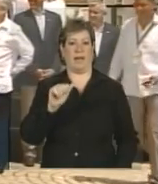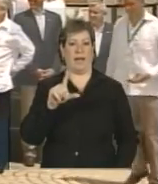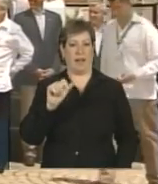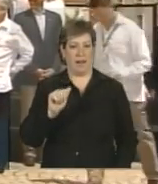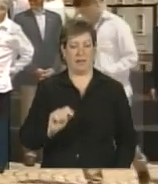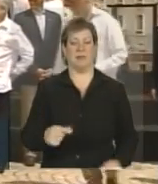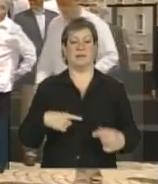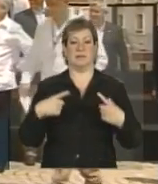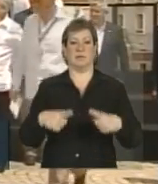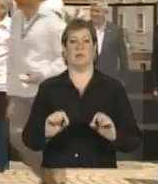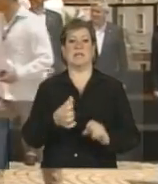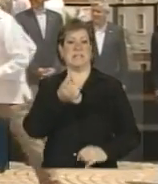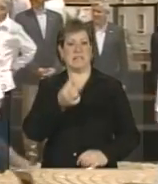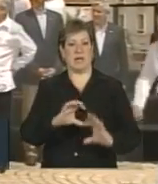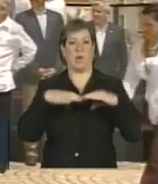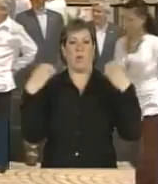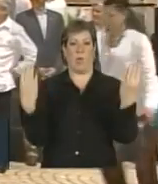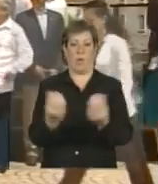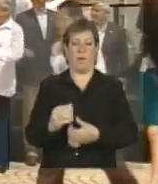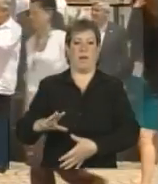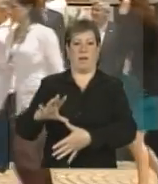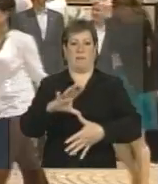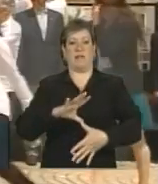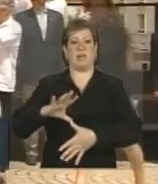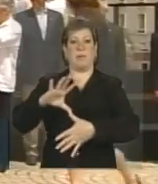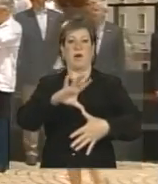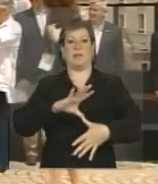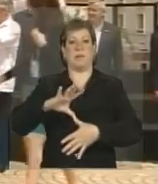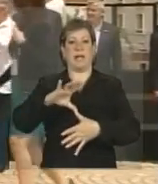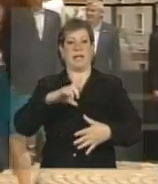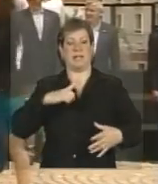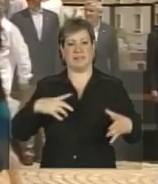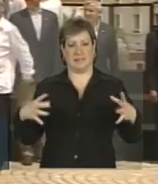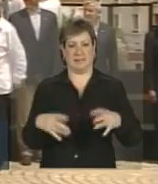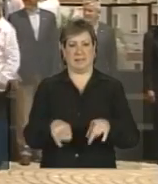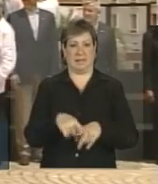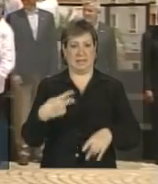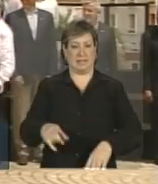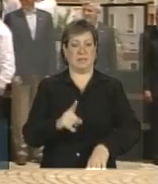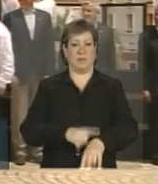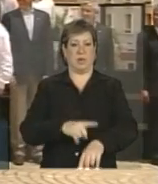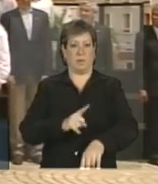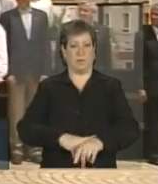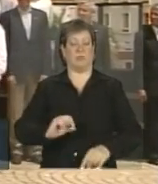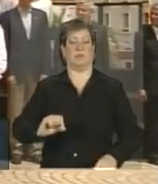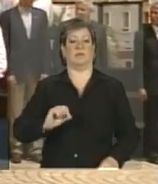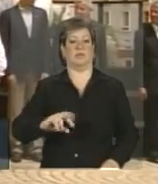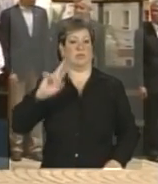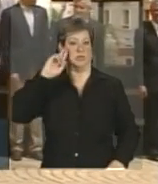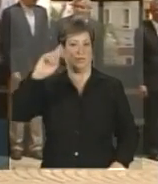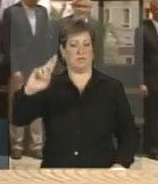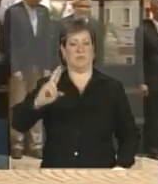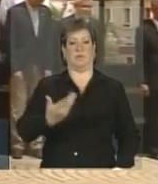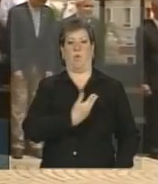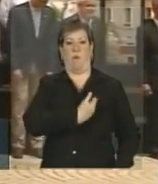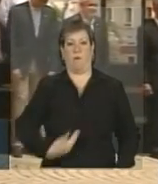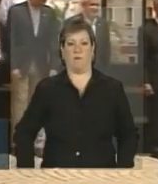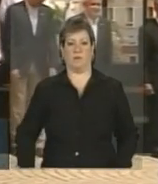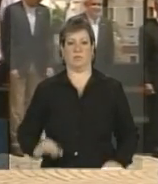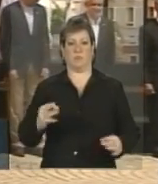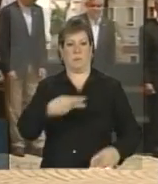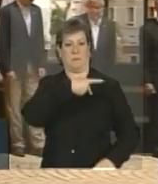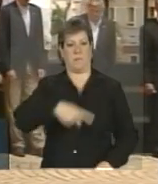a sexta Cúpula das Américas. Neste momento, os presidentes, os chefes de Estado e de governo, participantes da